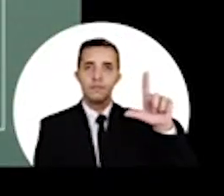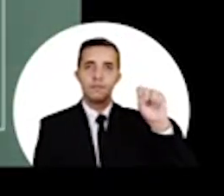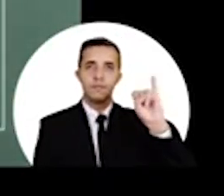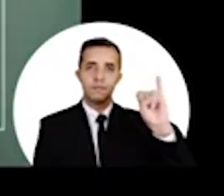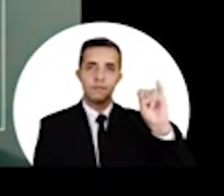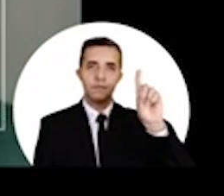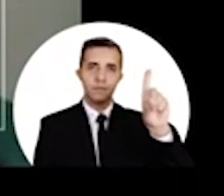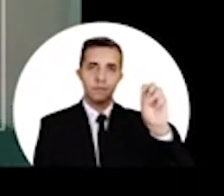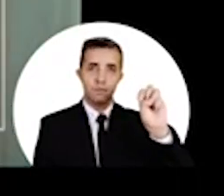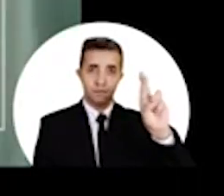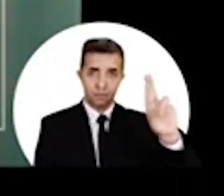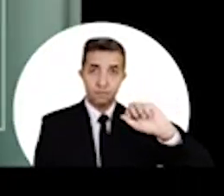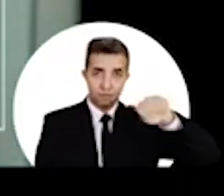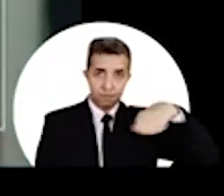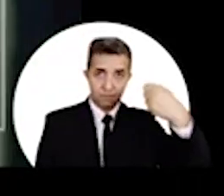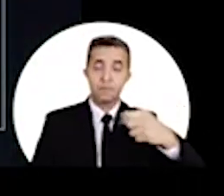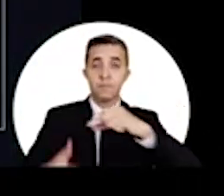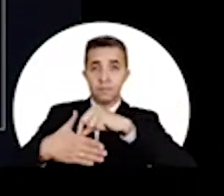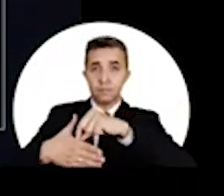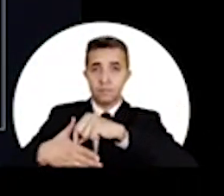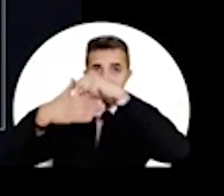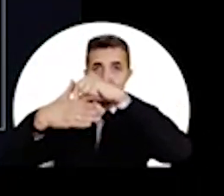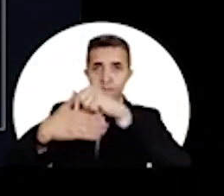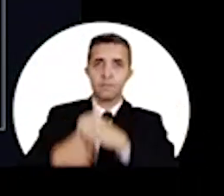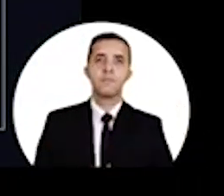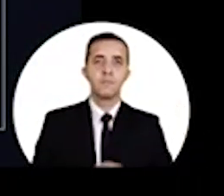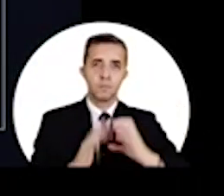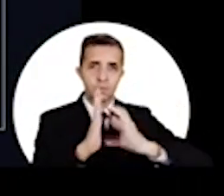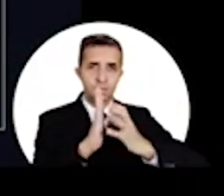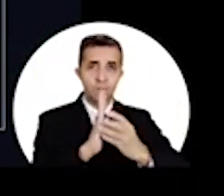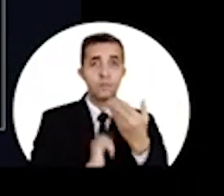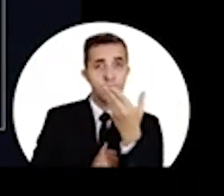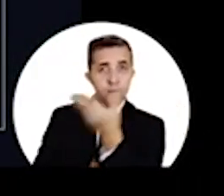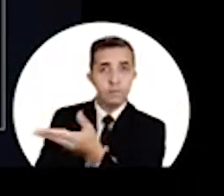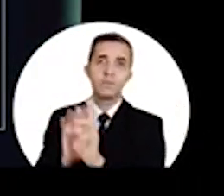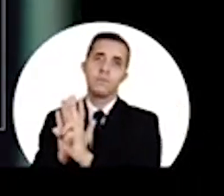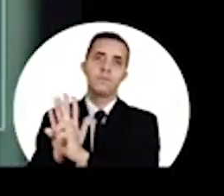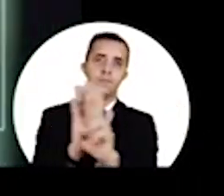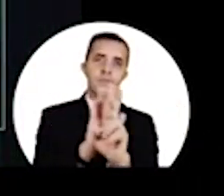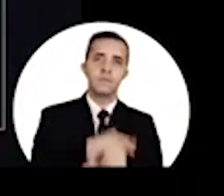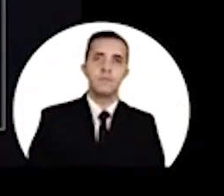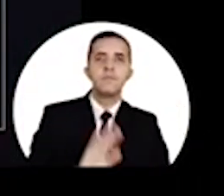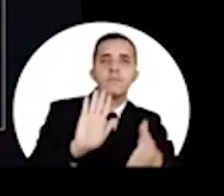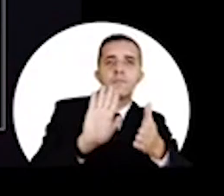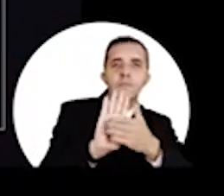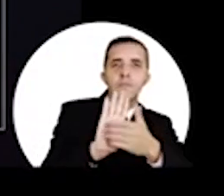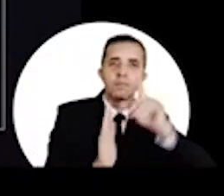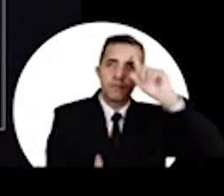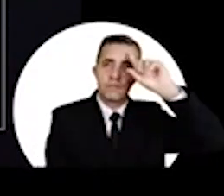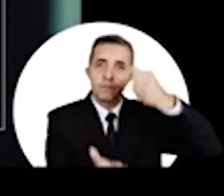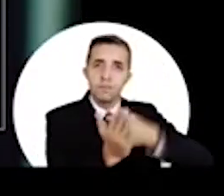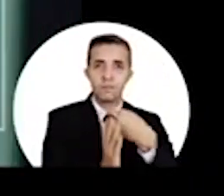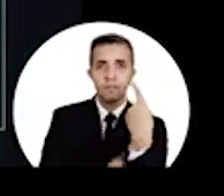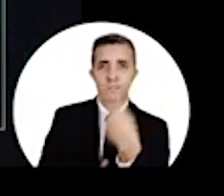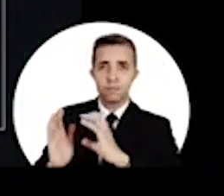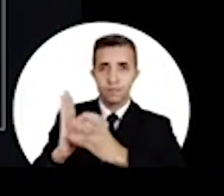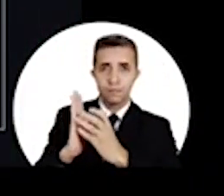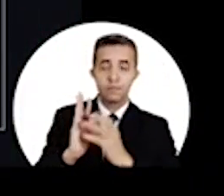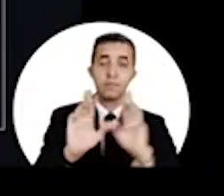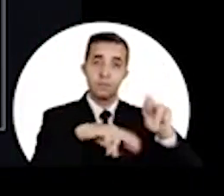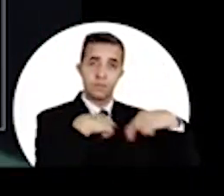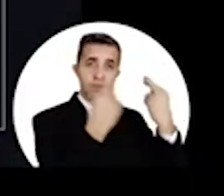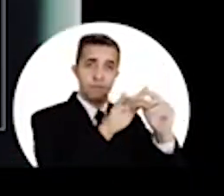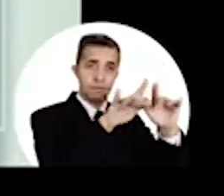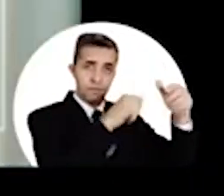O líder é como um porta-voz dos partidos. Ele encaminha a votação de qualquer proposição à deliberação no